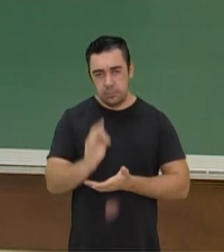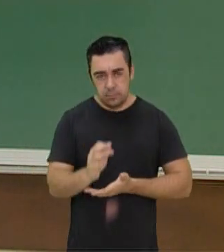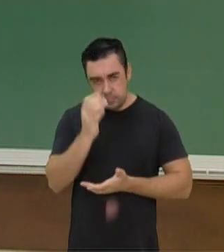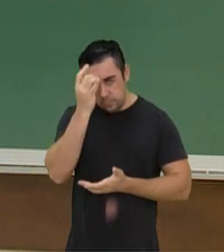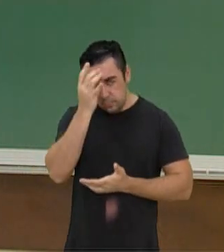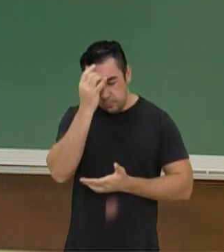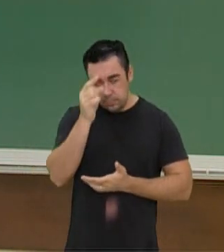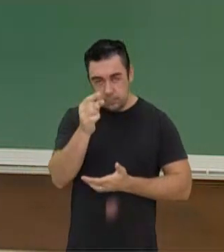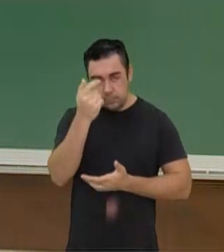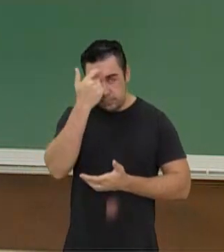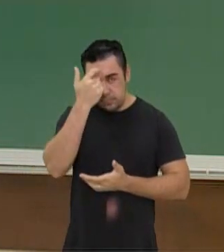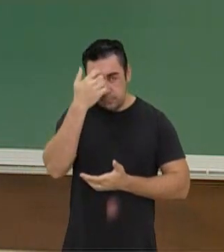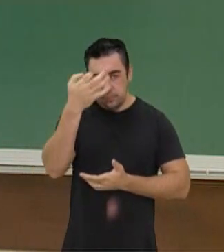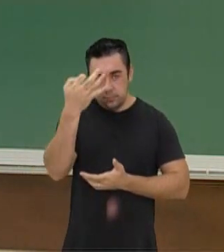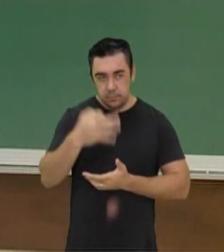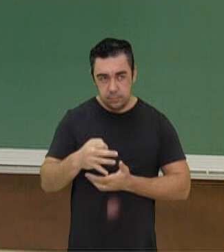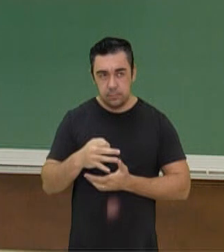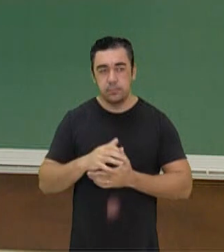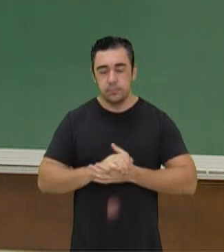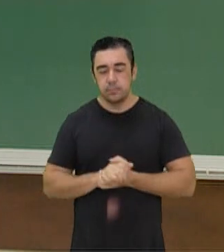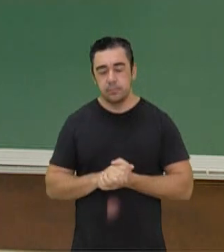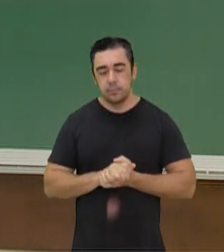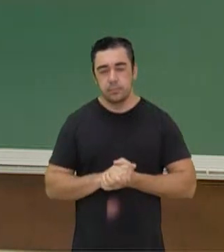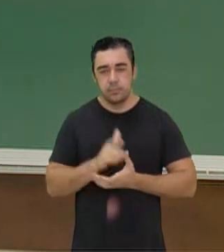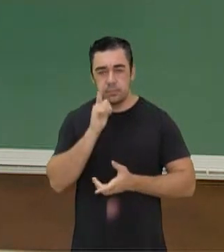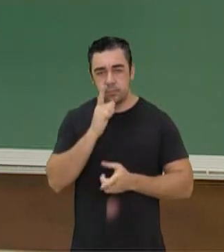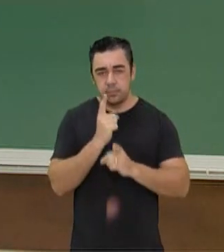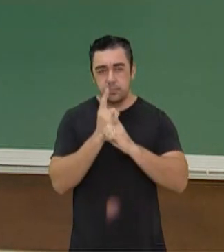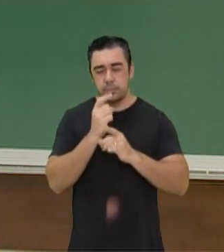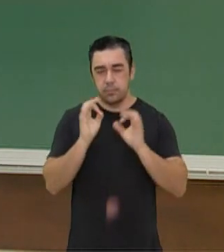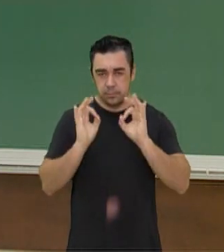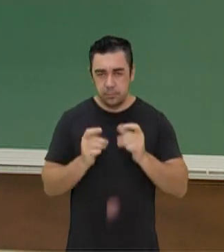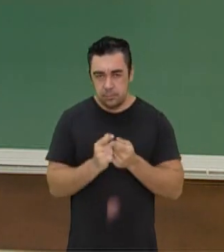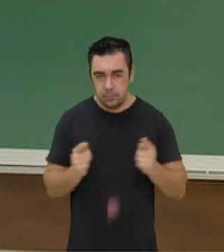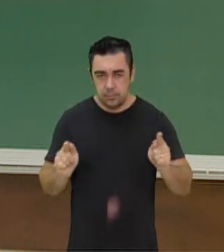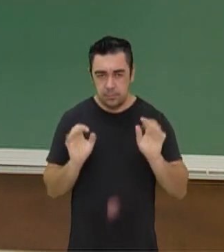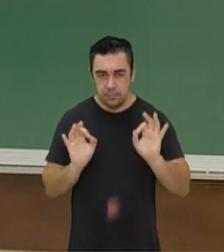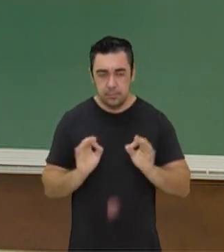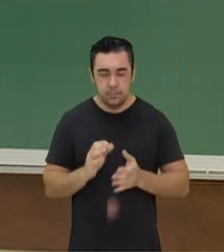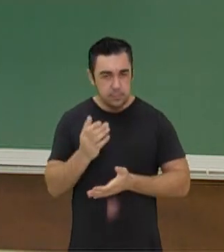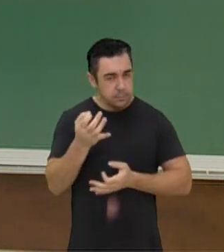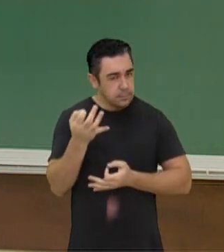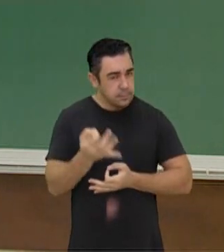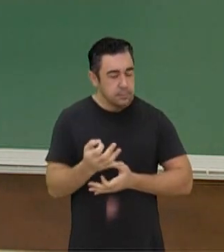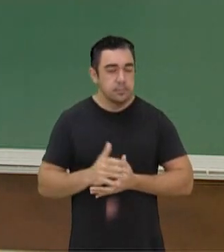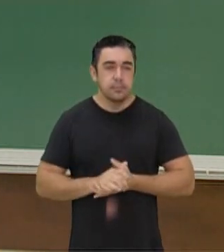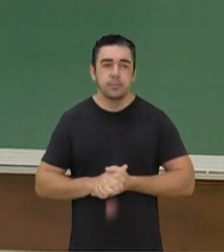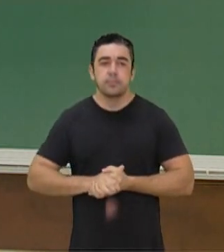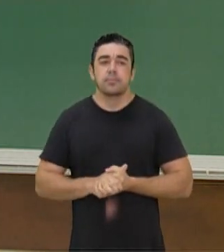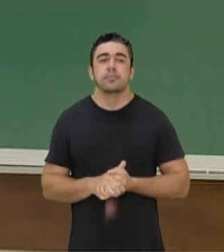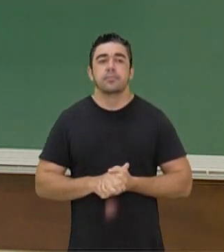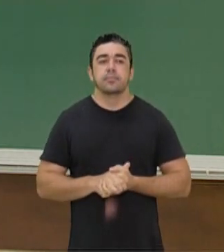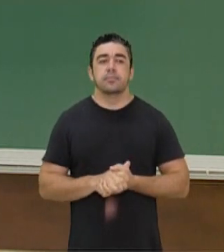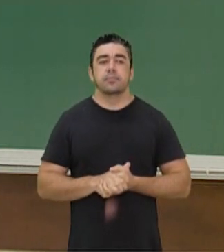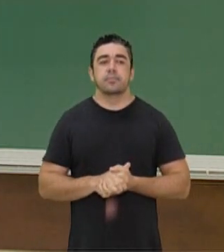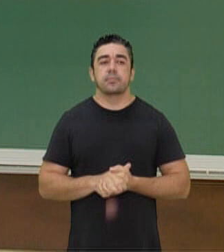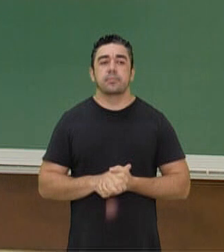você pensar naquelas que restaram e colocar ali a gramática que você conhece. Perfeito? Muito